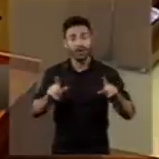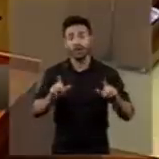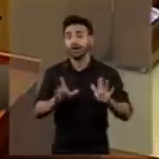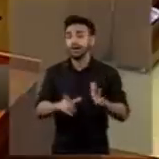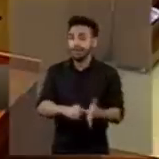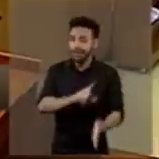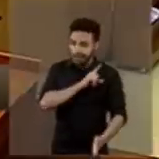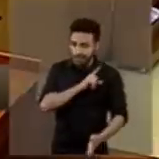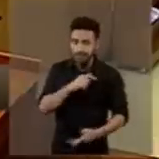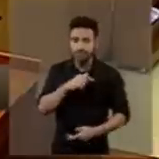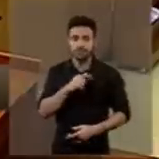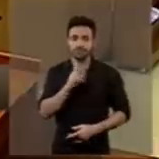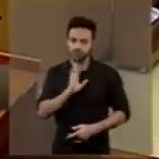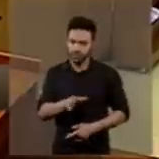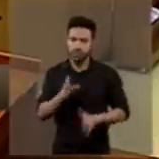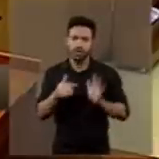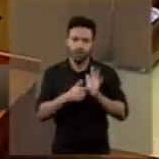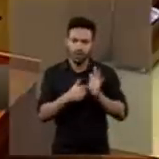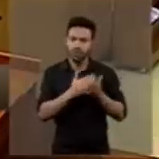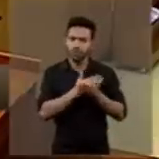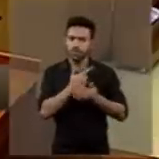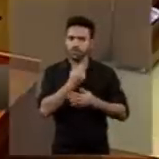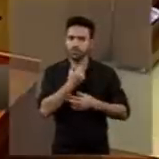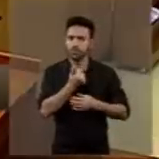parágrafo, desde 2012,